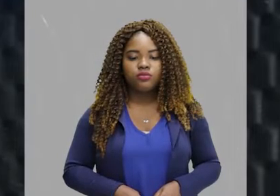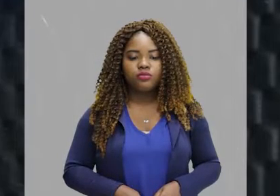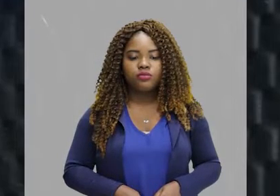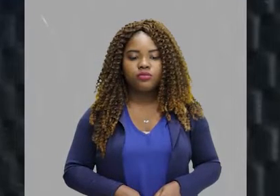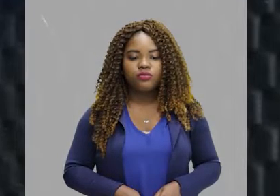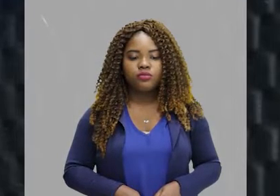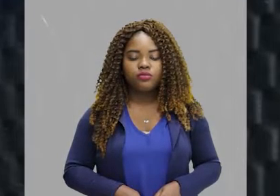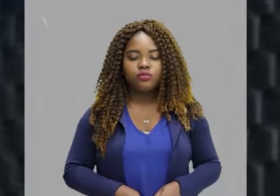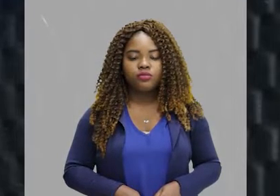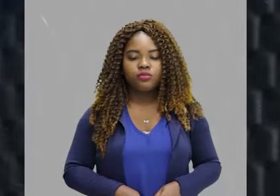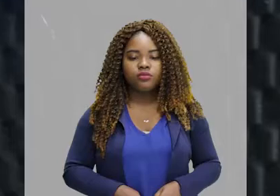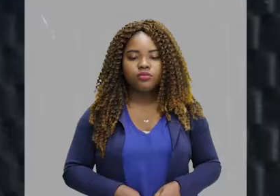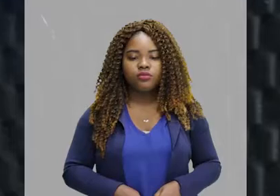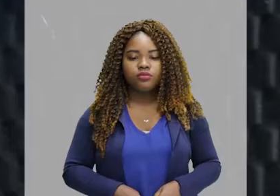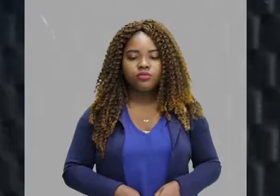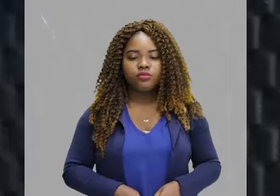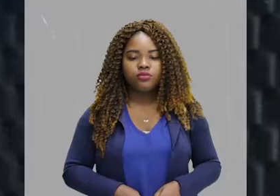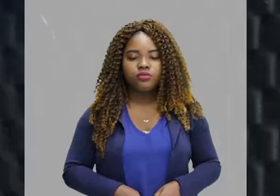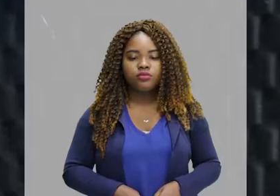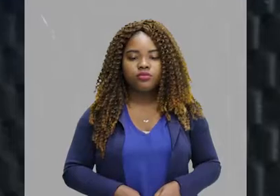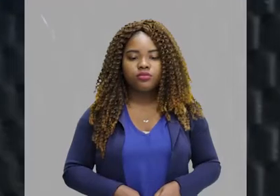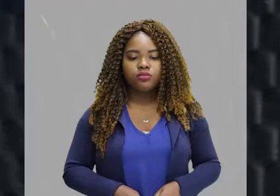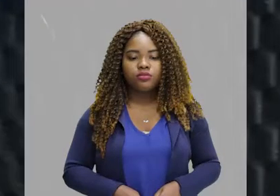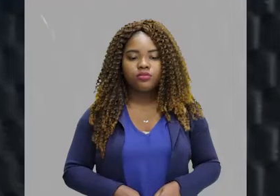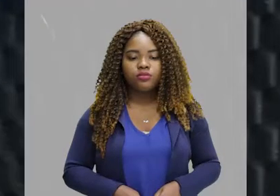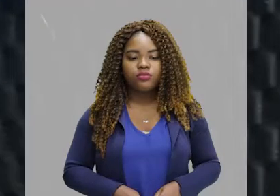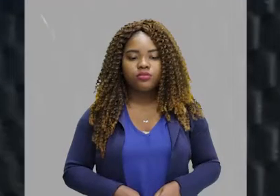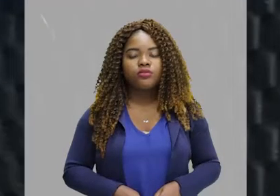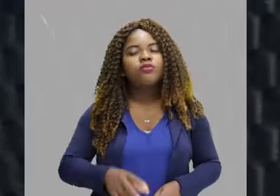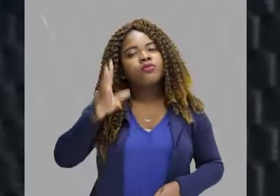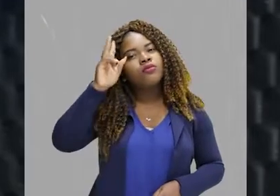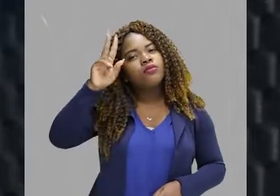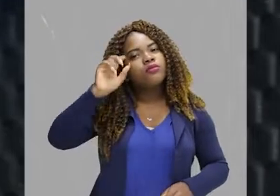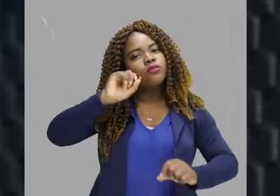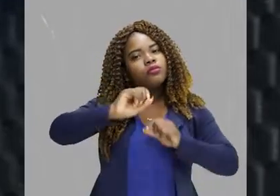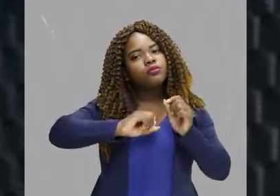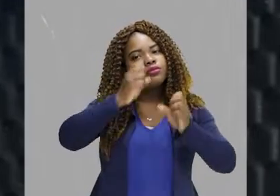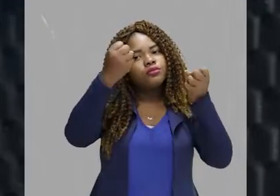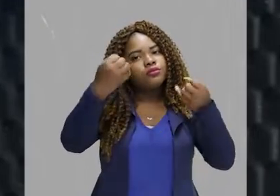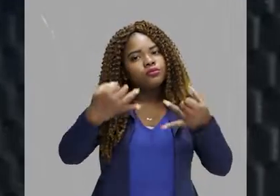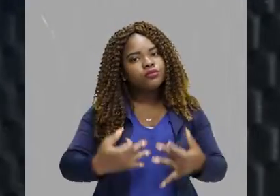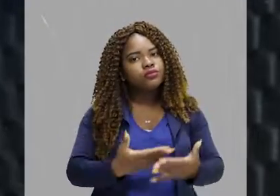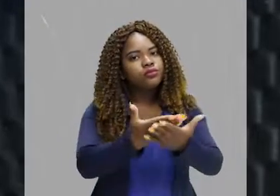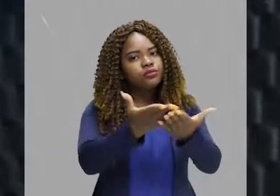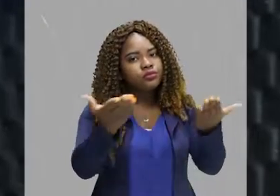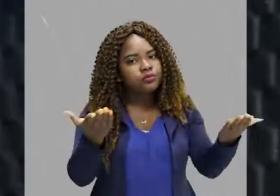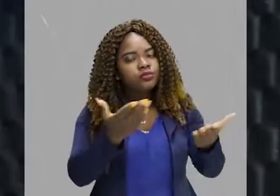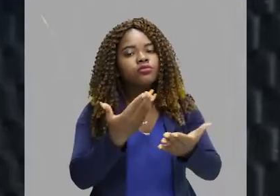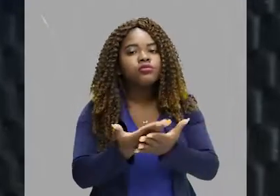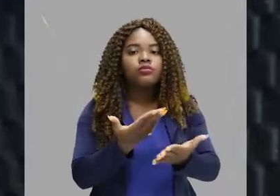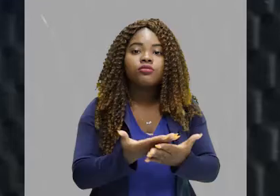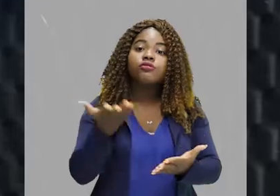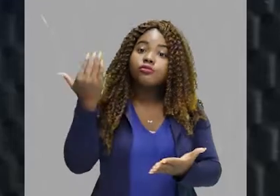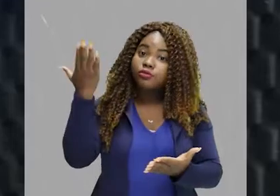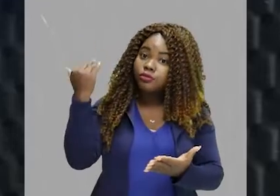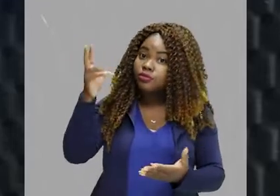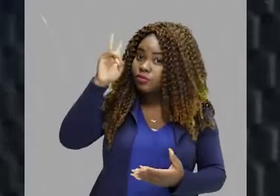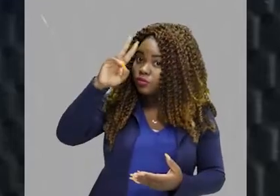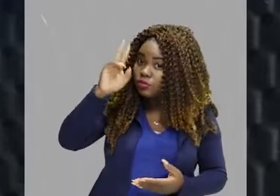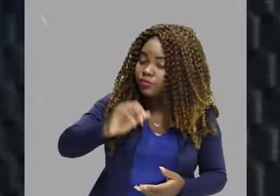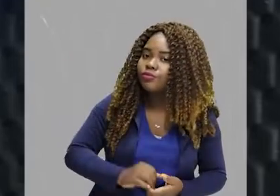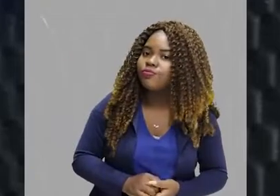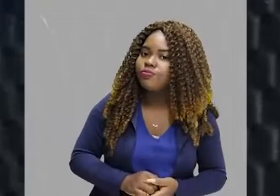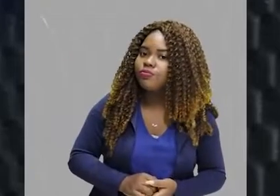a satisfazer suas necessidades. Eu lembro que eu já falei para ti sobre isso em aulas anteriores,